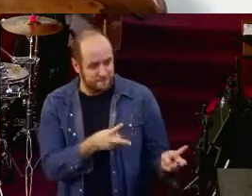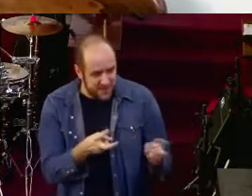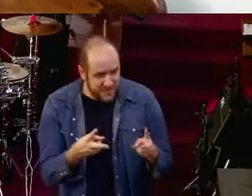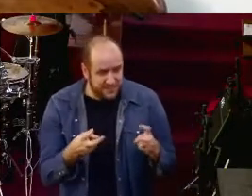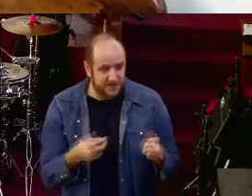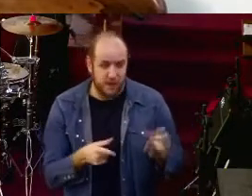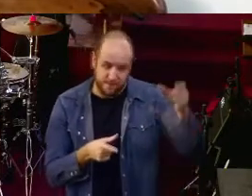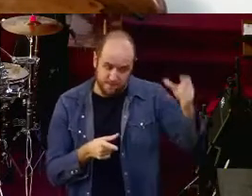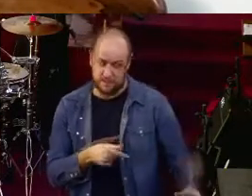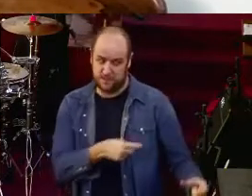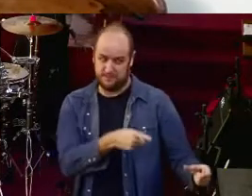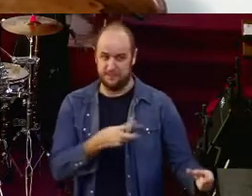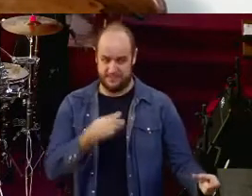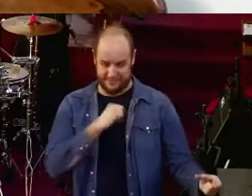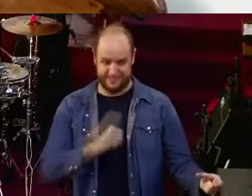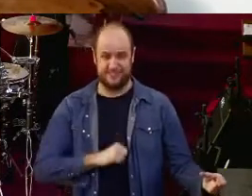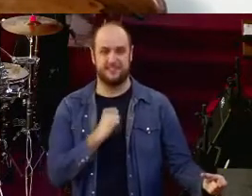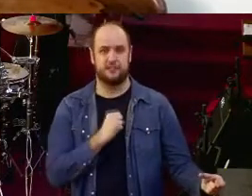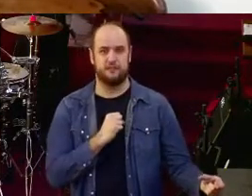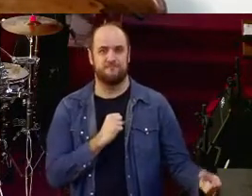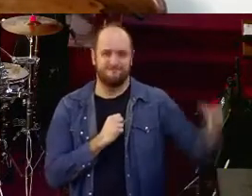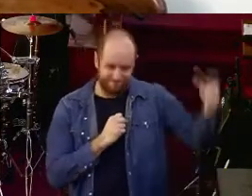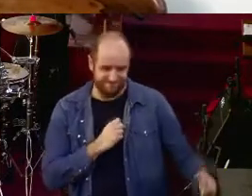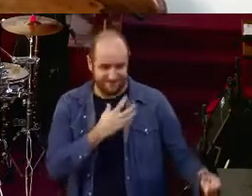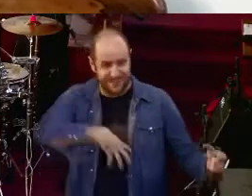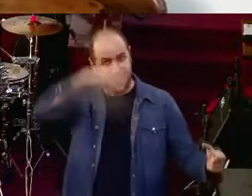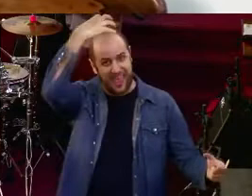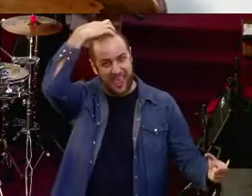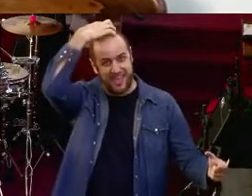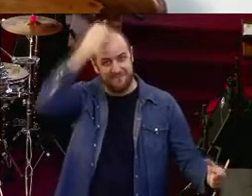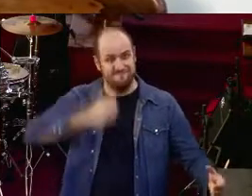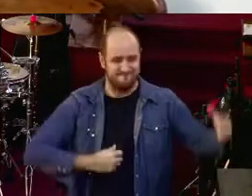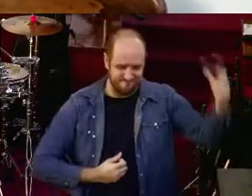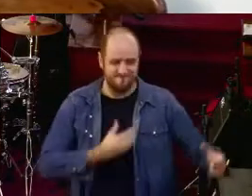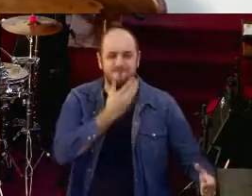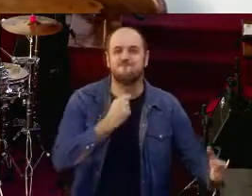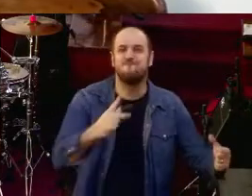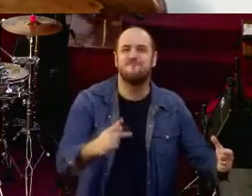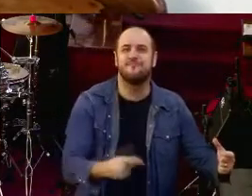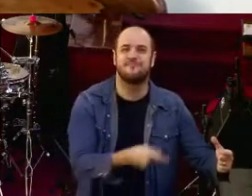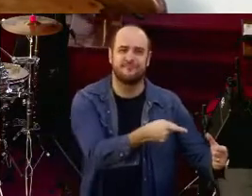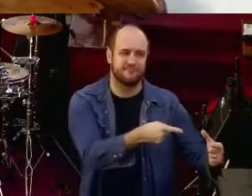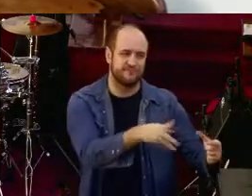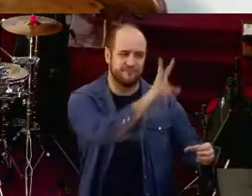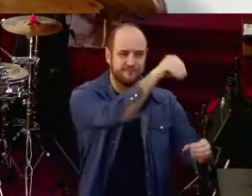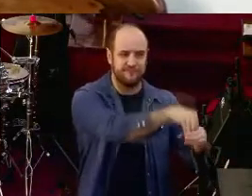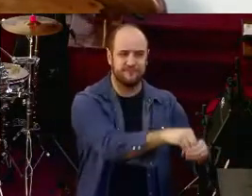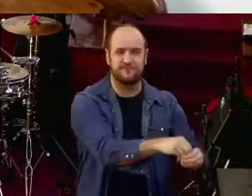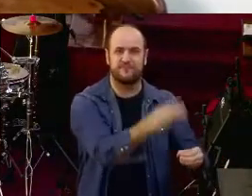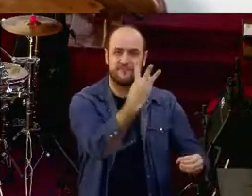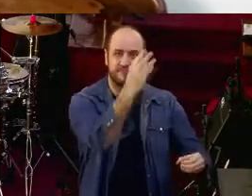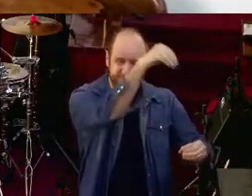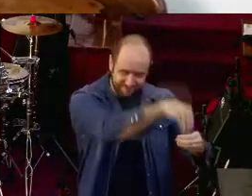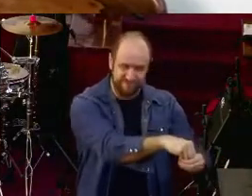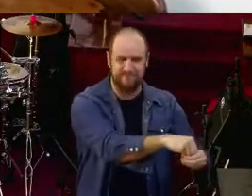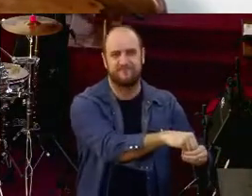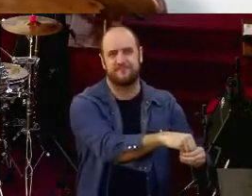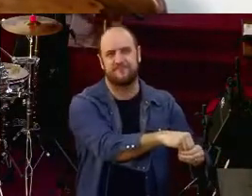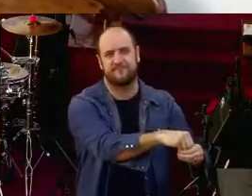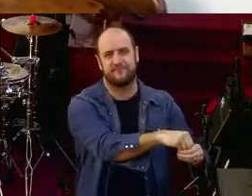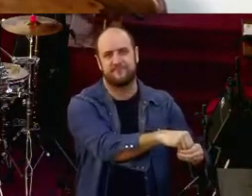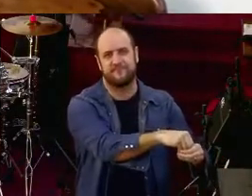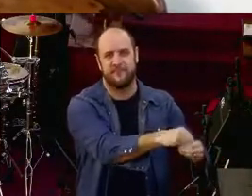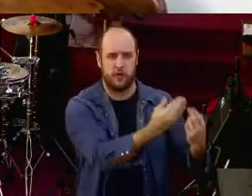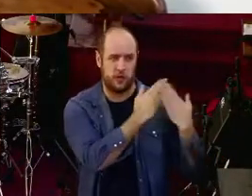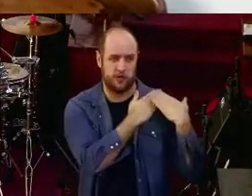está aqui, um rei está aqui, um profeta está aqui. Por isso que nós começamos a refletir